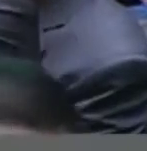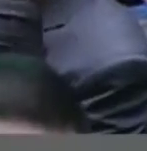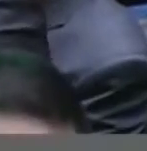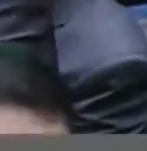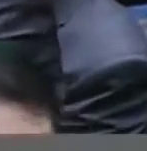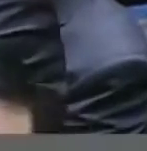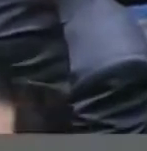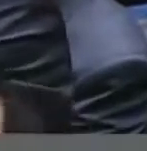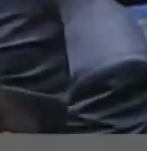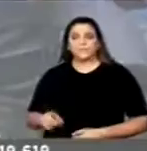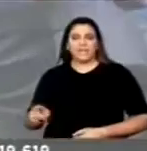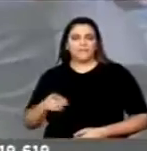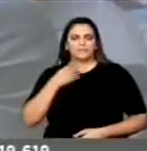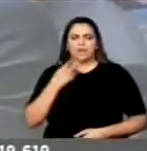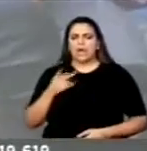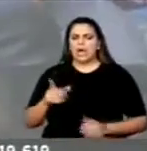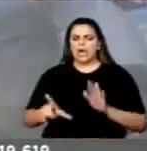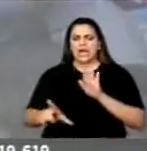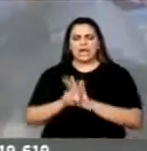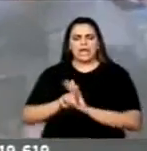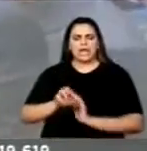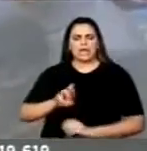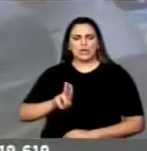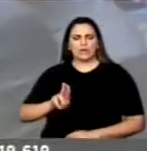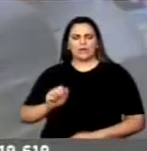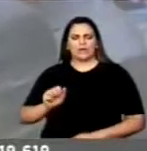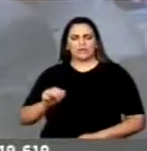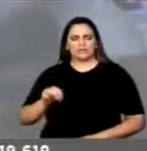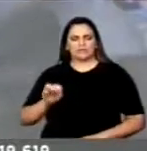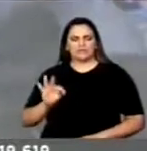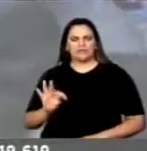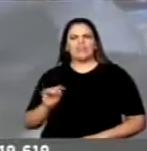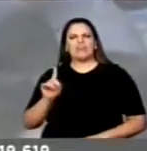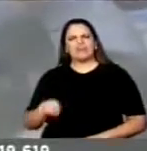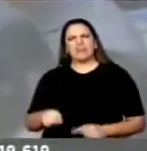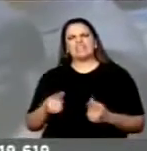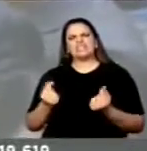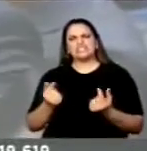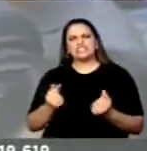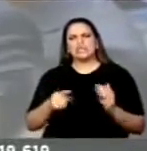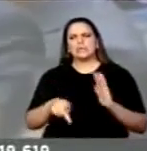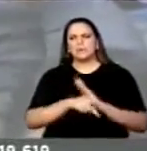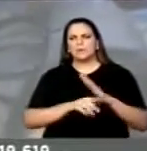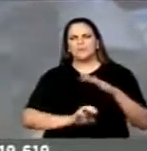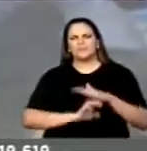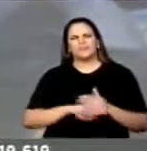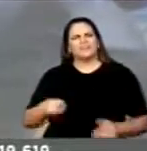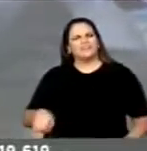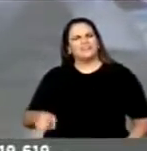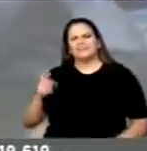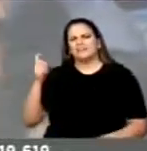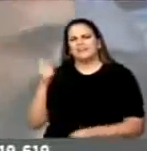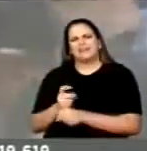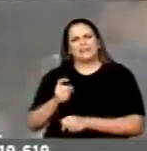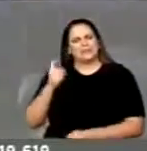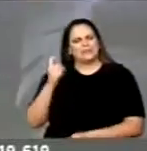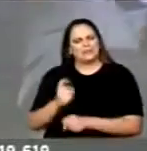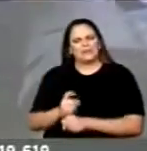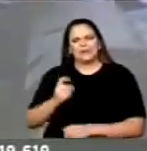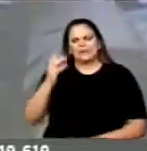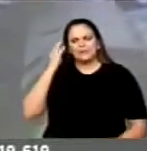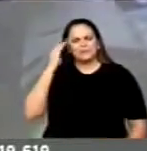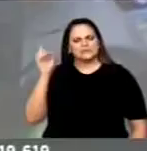bom que fique claro que a Lei Rouanet é dinheiro que a gente busca com as empresas. Ora, santa ignorância, ou má